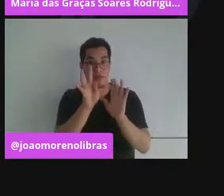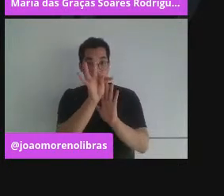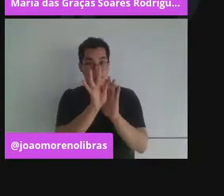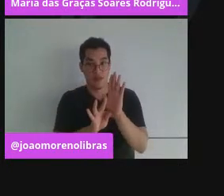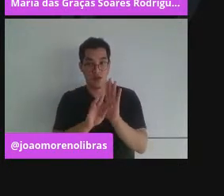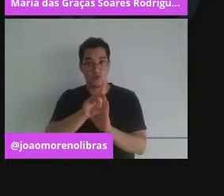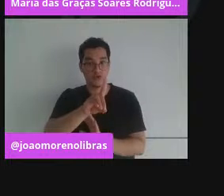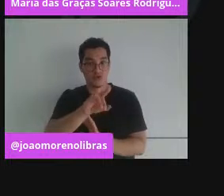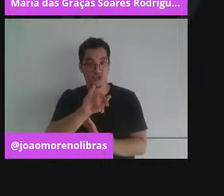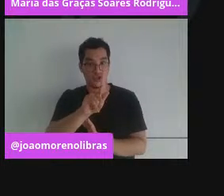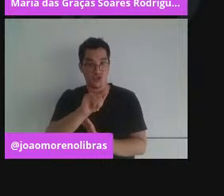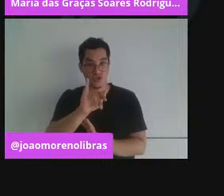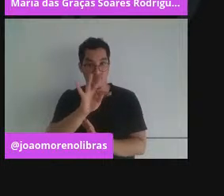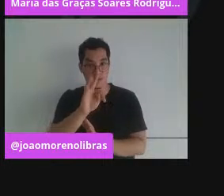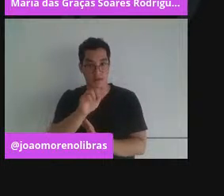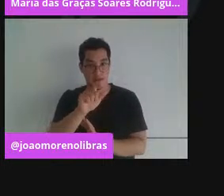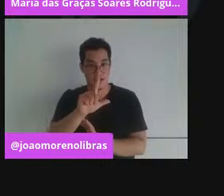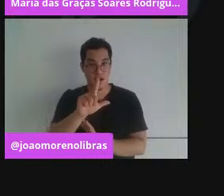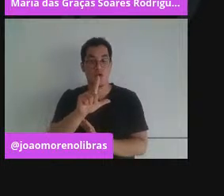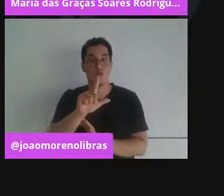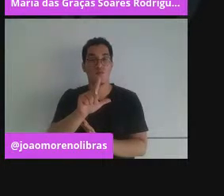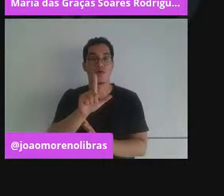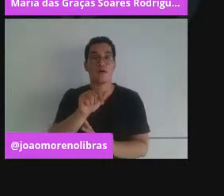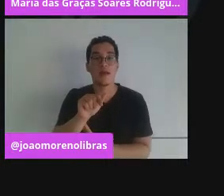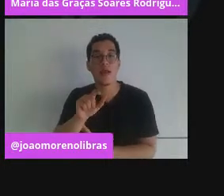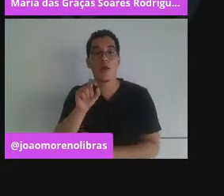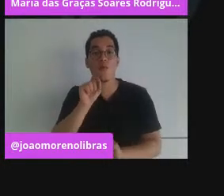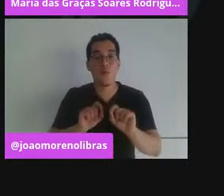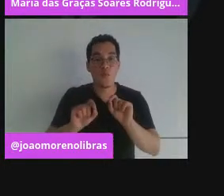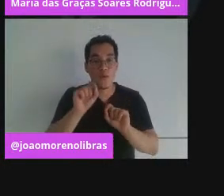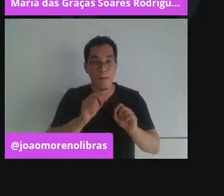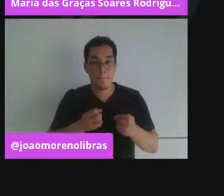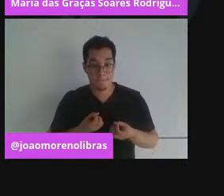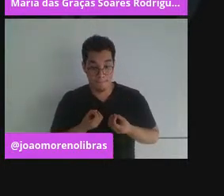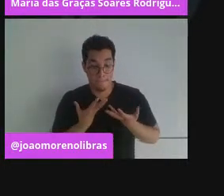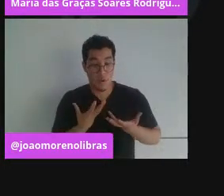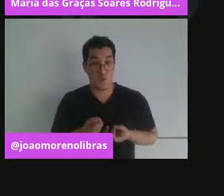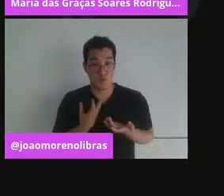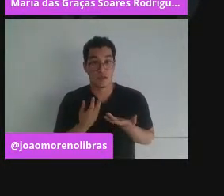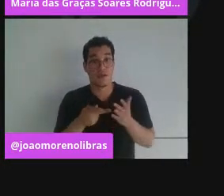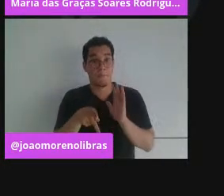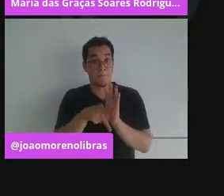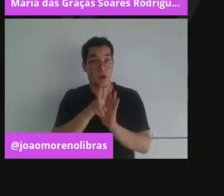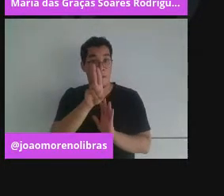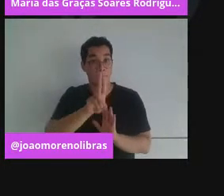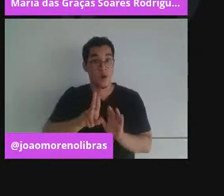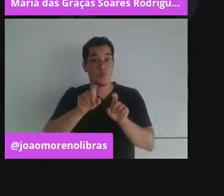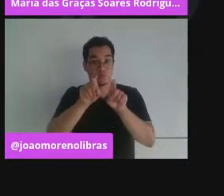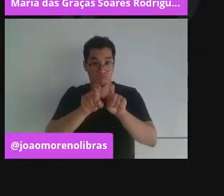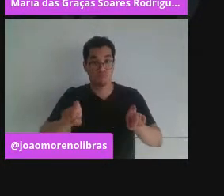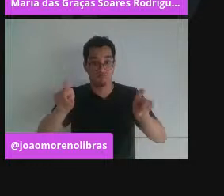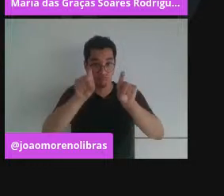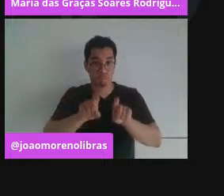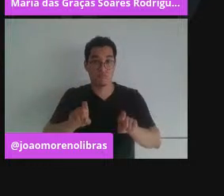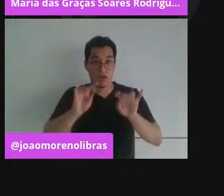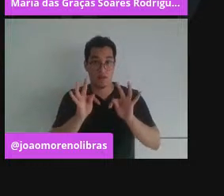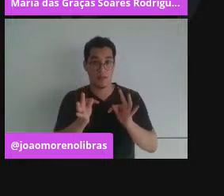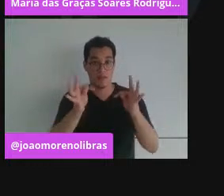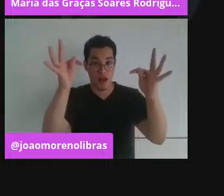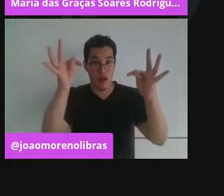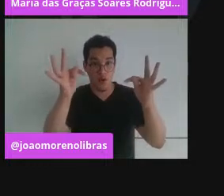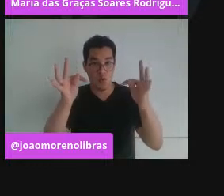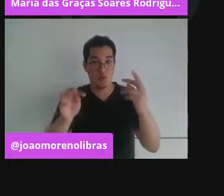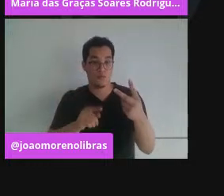que foi processado, produzido offline, e com o digital nativo, que é aquele que foi